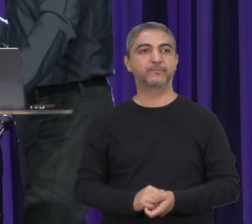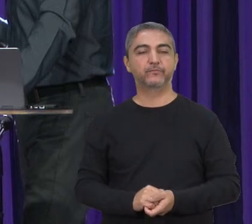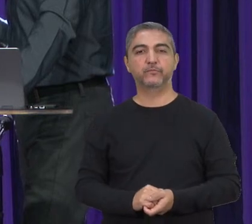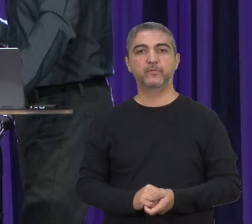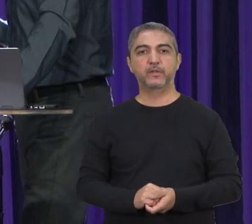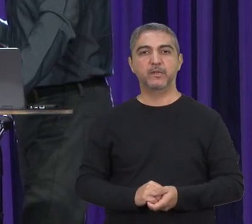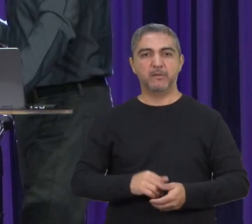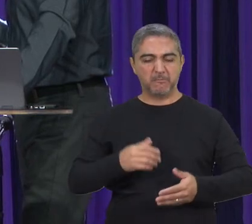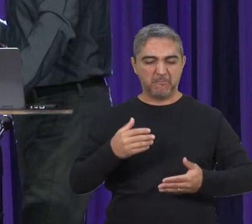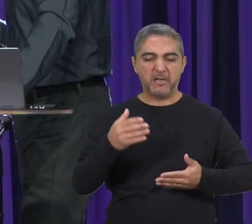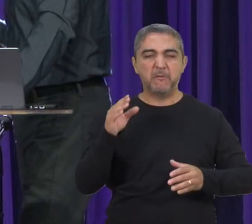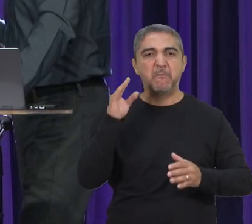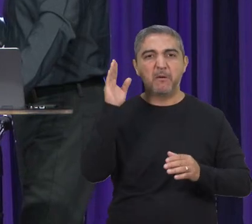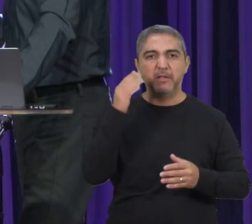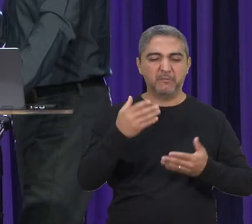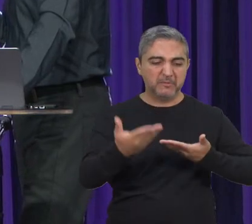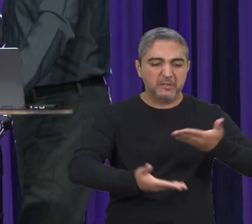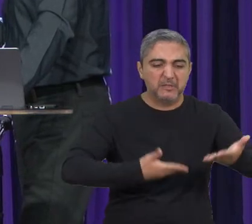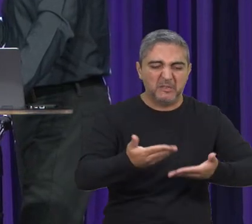hostilidade,